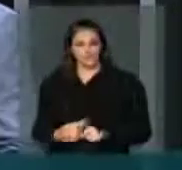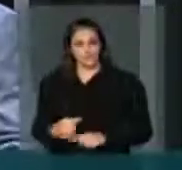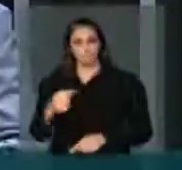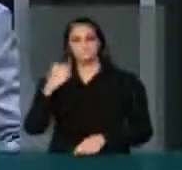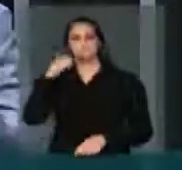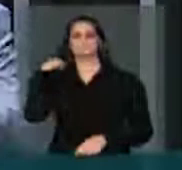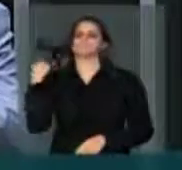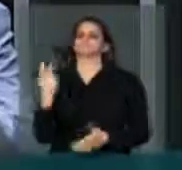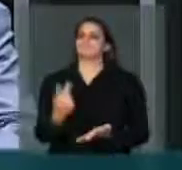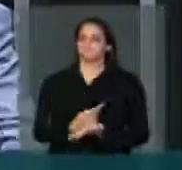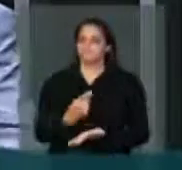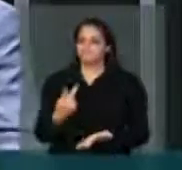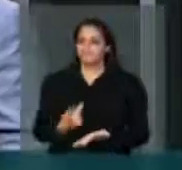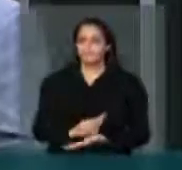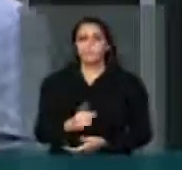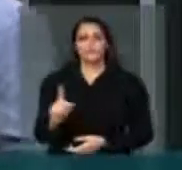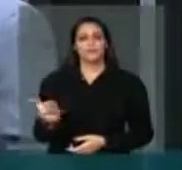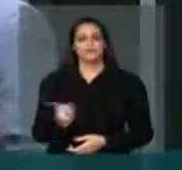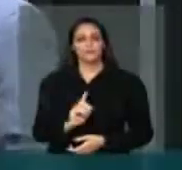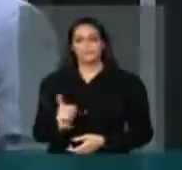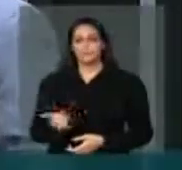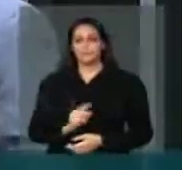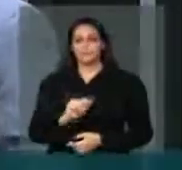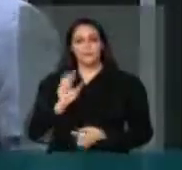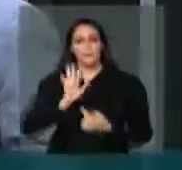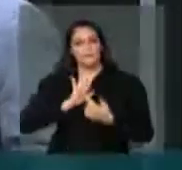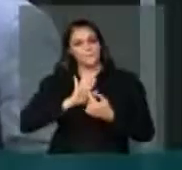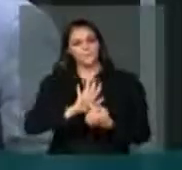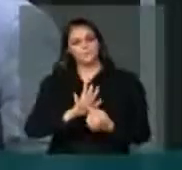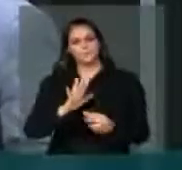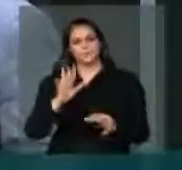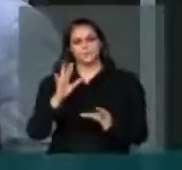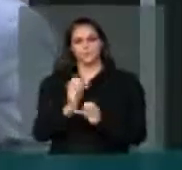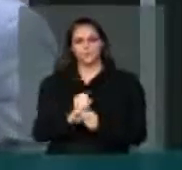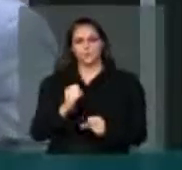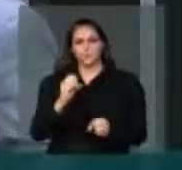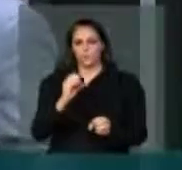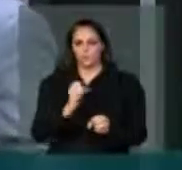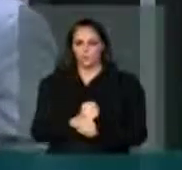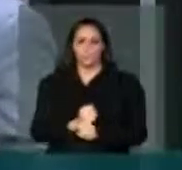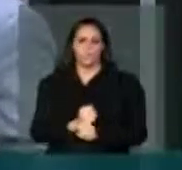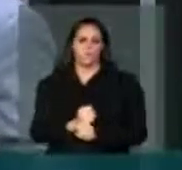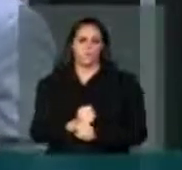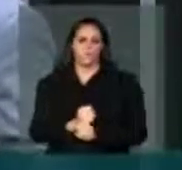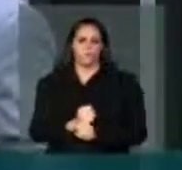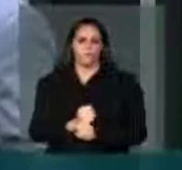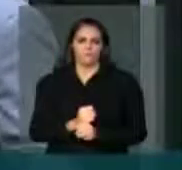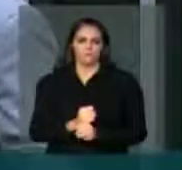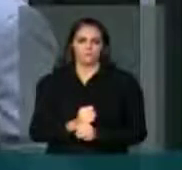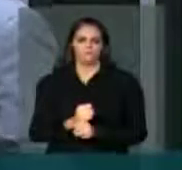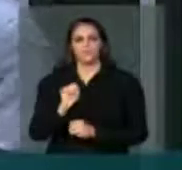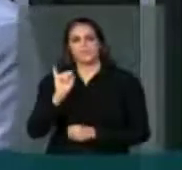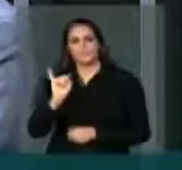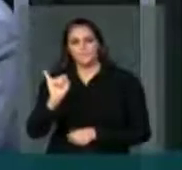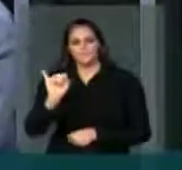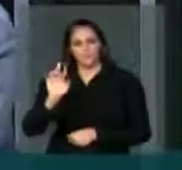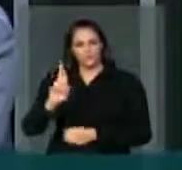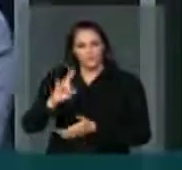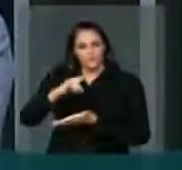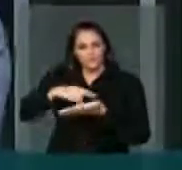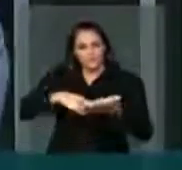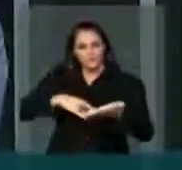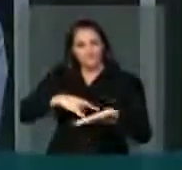de apresentar as contas, né, na sua declaração de imposto de